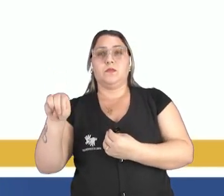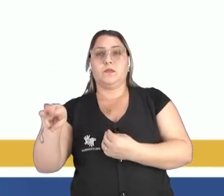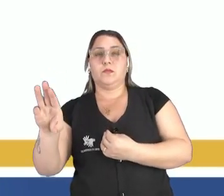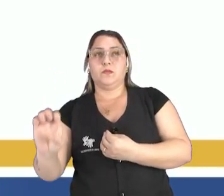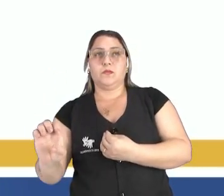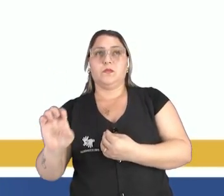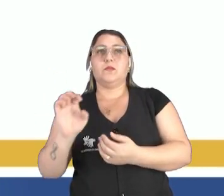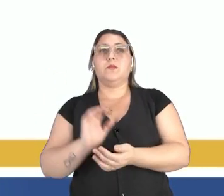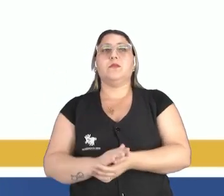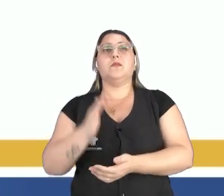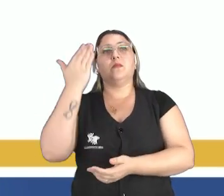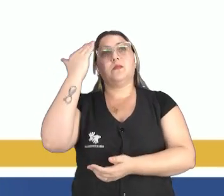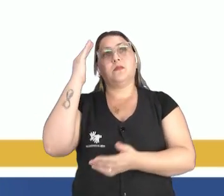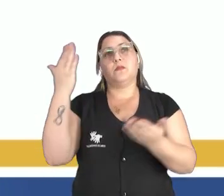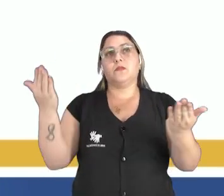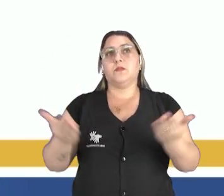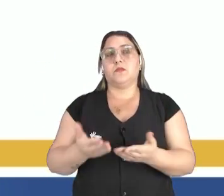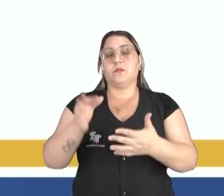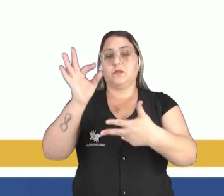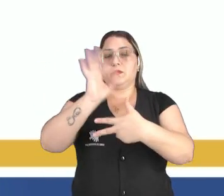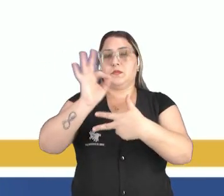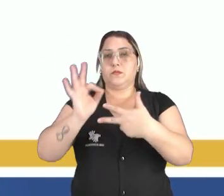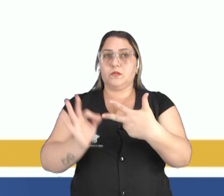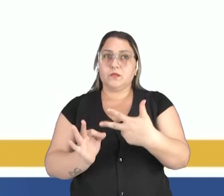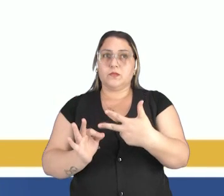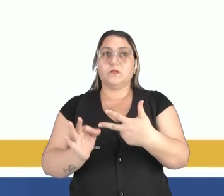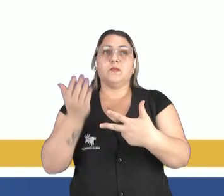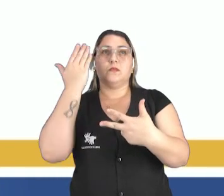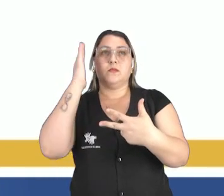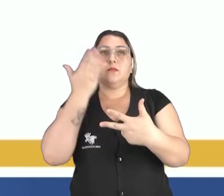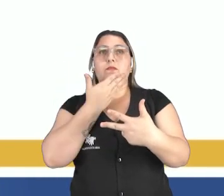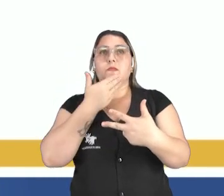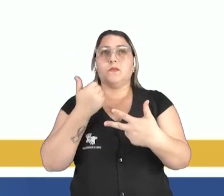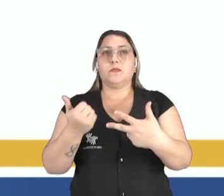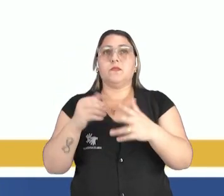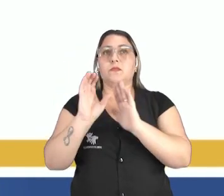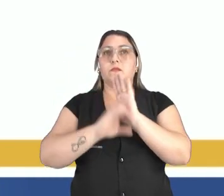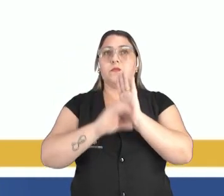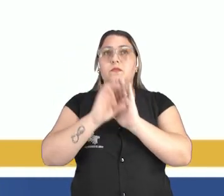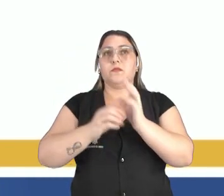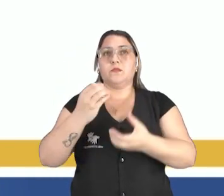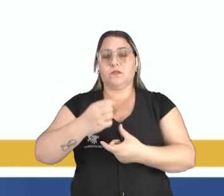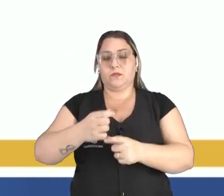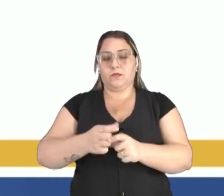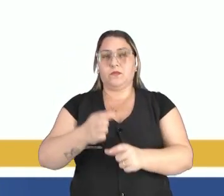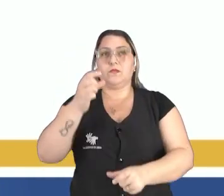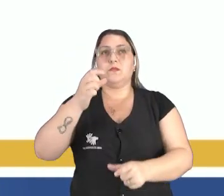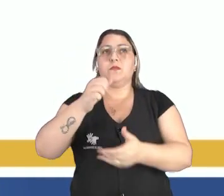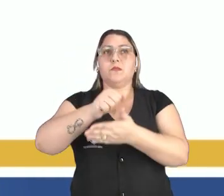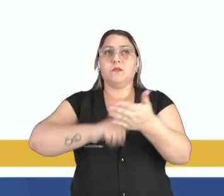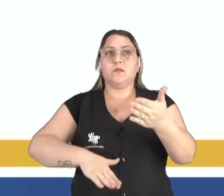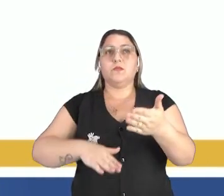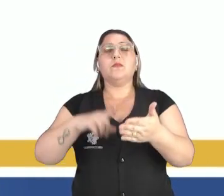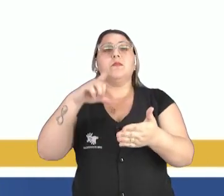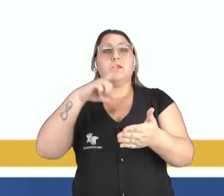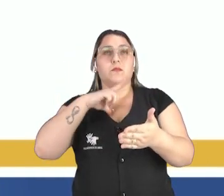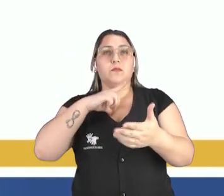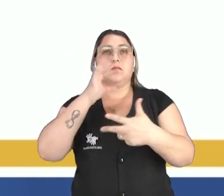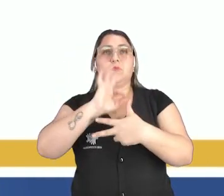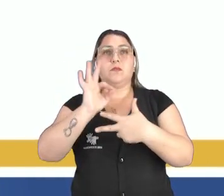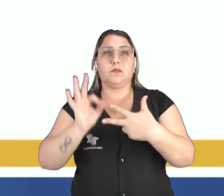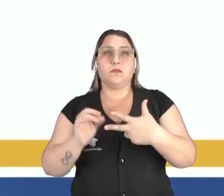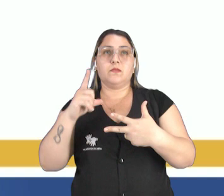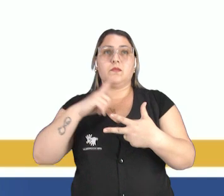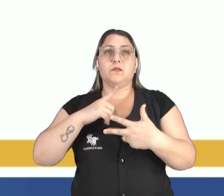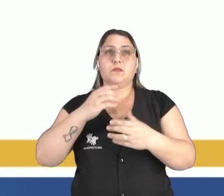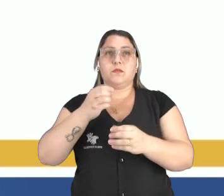isso. Vamos entender isso a nível de Enem? Para compreender melhor o conceito de cilindro, confira abaixo um dos exercícios que caiu no Enem. Eu